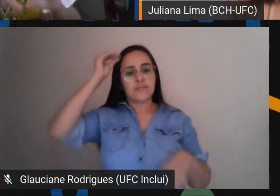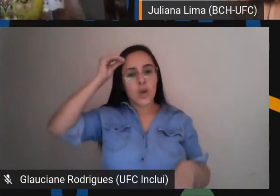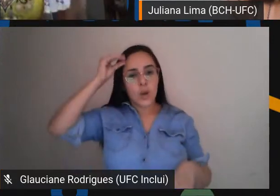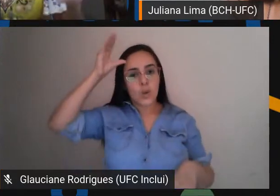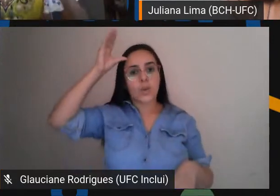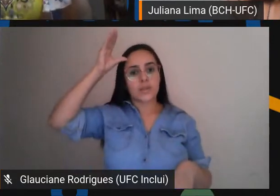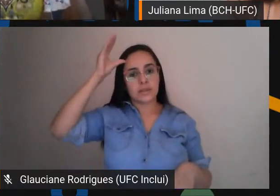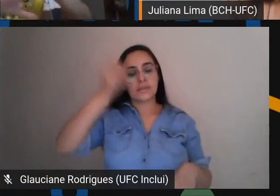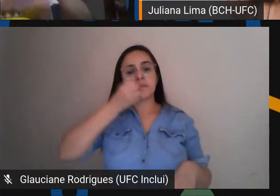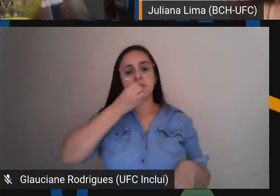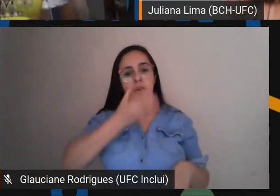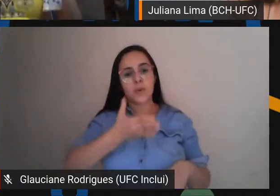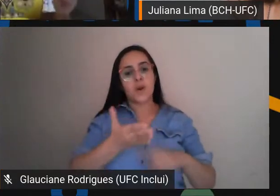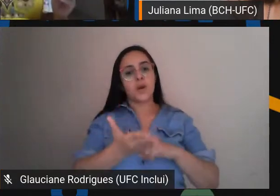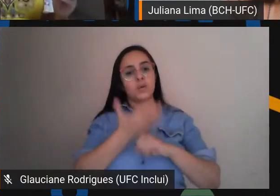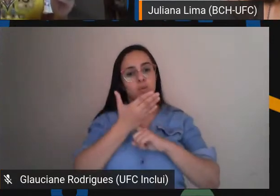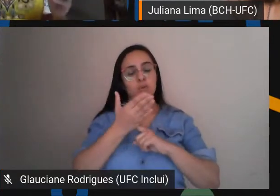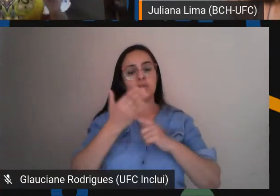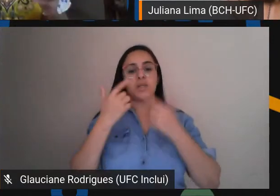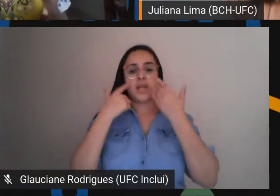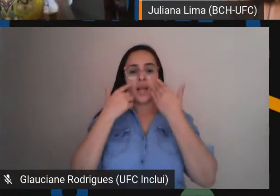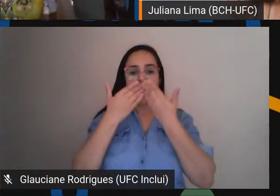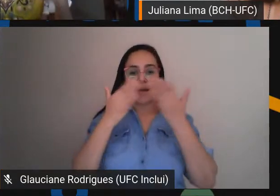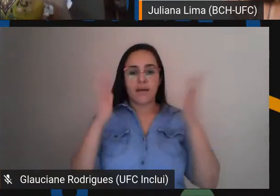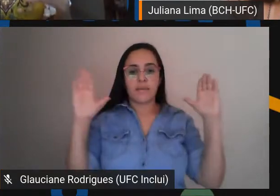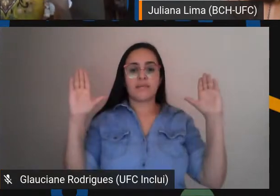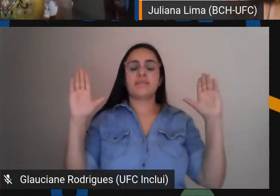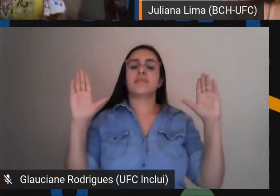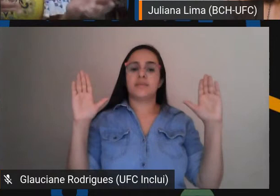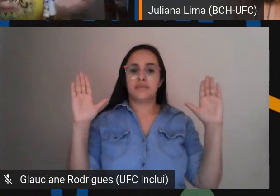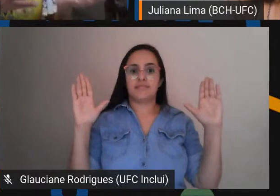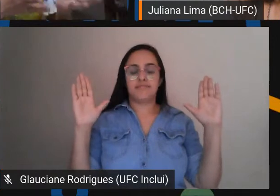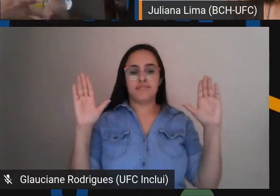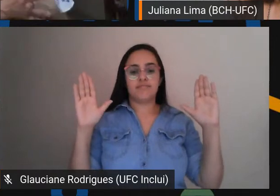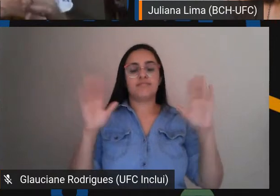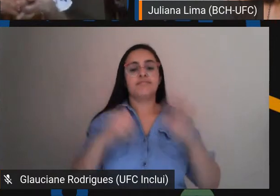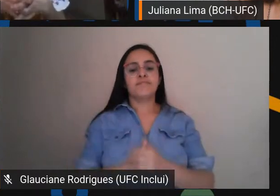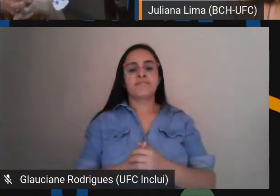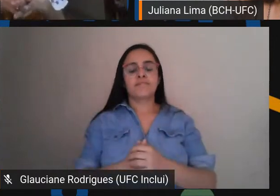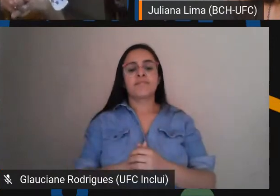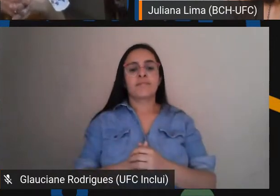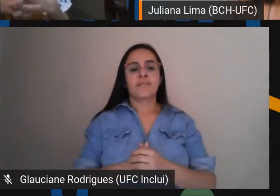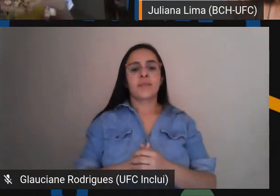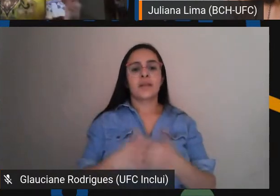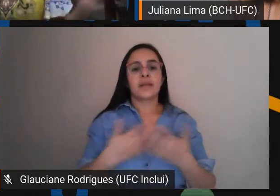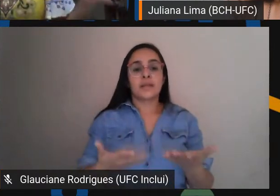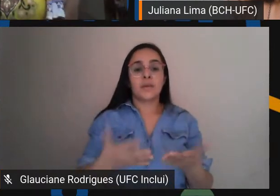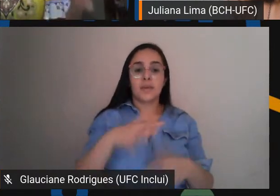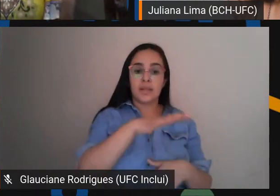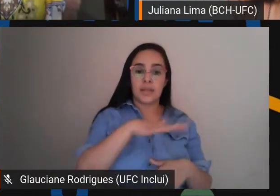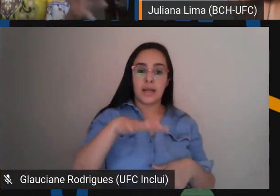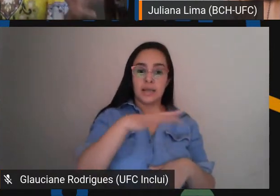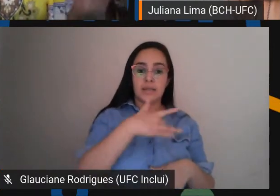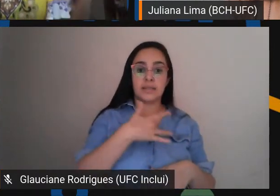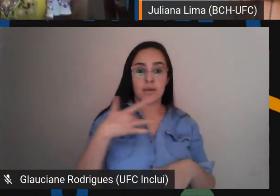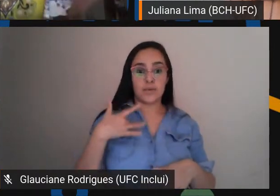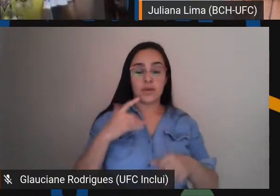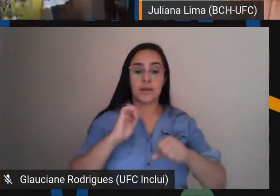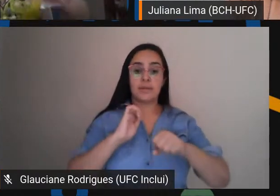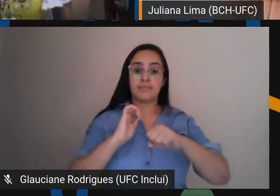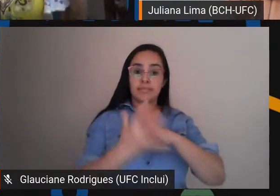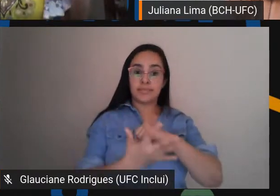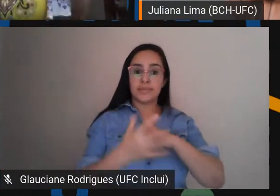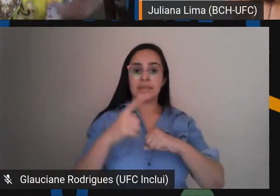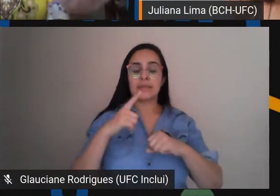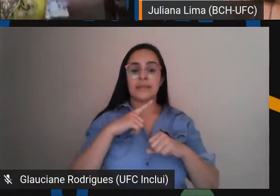área, ou ajudar a ter essa visão mais ampla, né? Então, a saúde, a gente aqui na pandemia viu muito isso, ela sofre muito essas pressões,